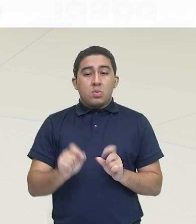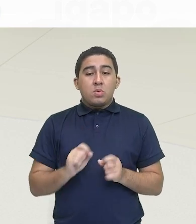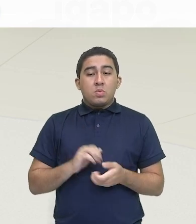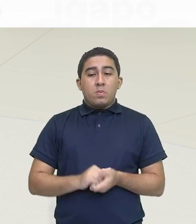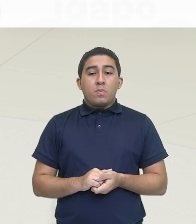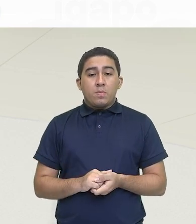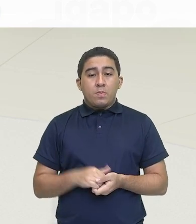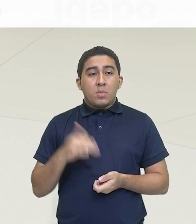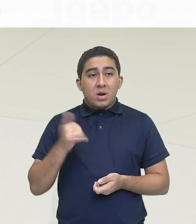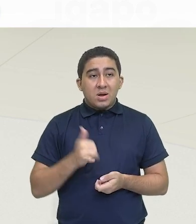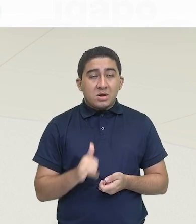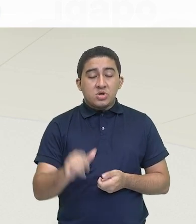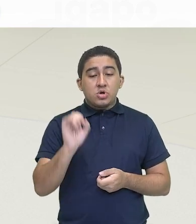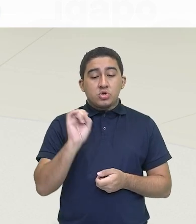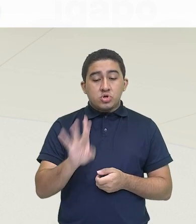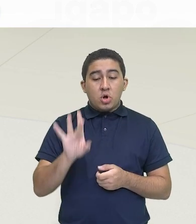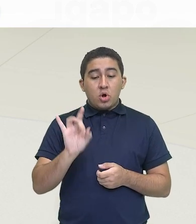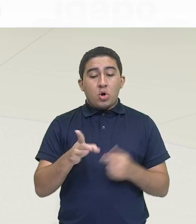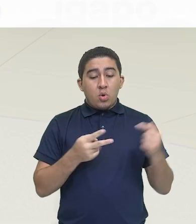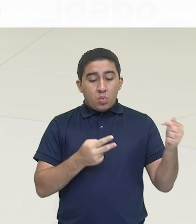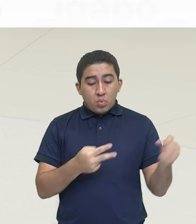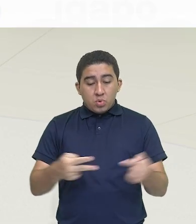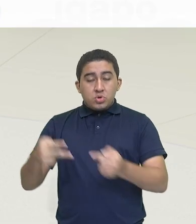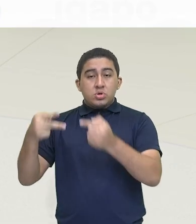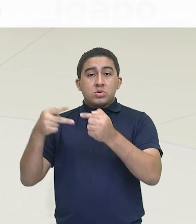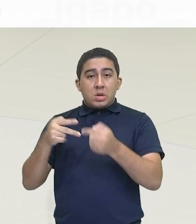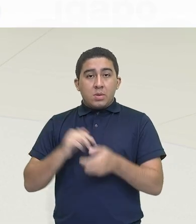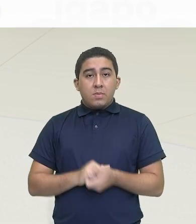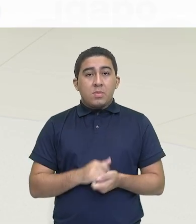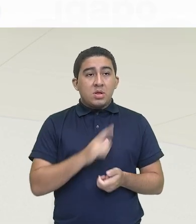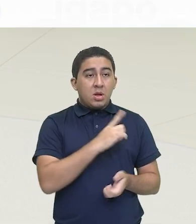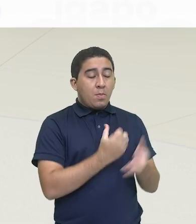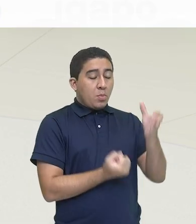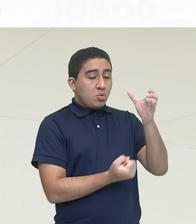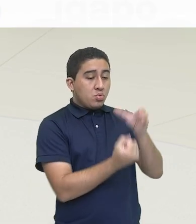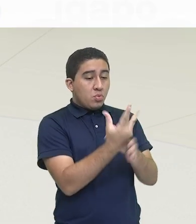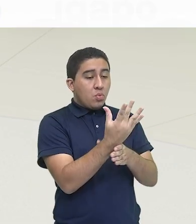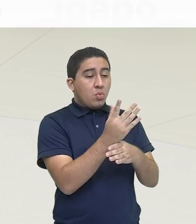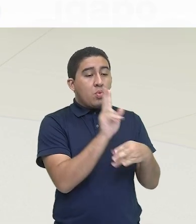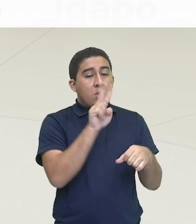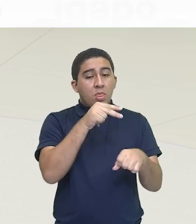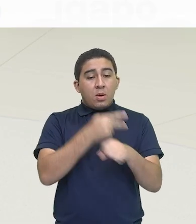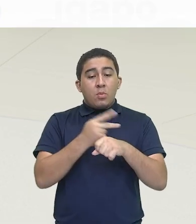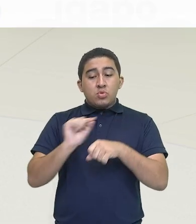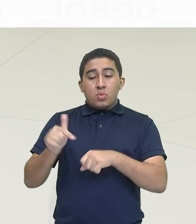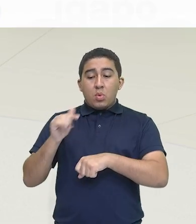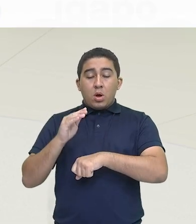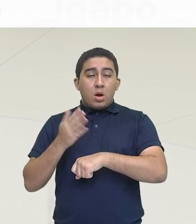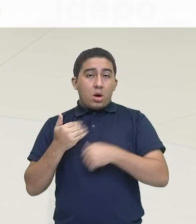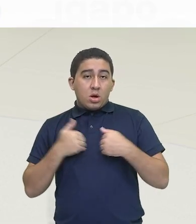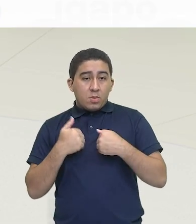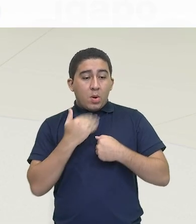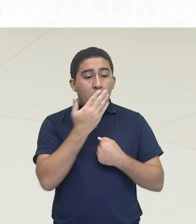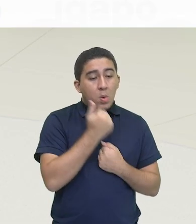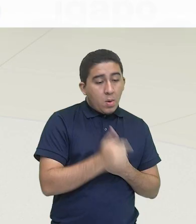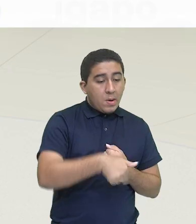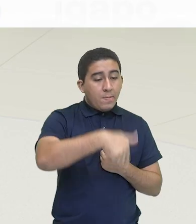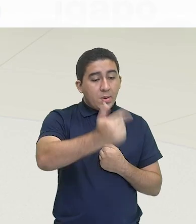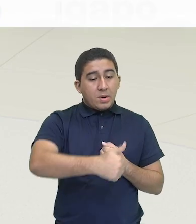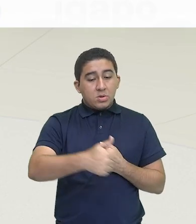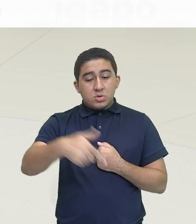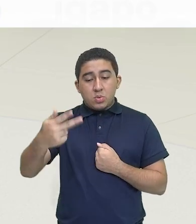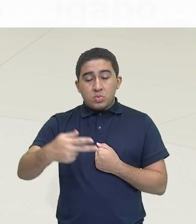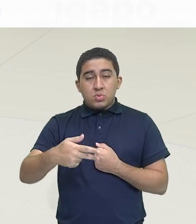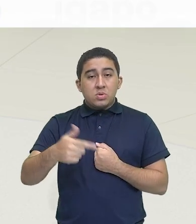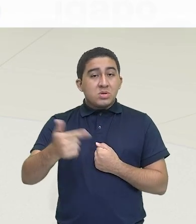de energia unidirecional, que vai passando dos produtores para os consumidores primários, secundários,